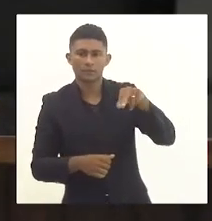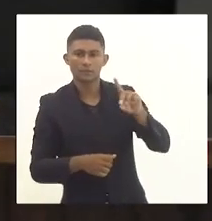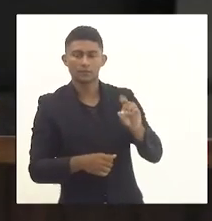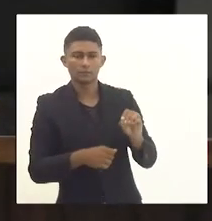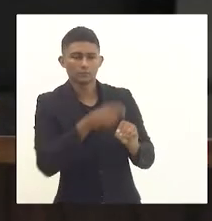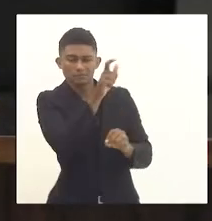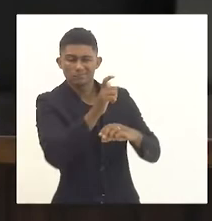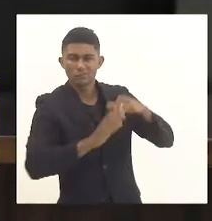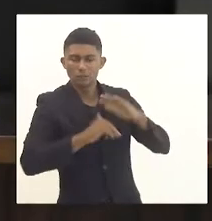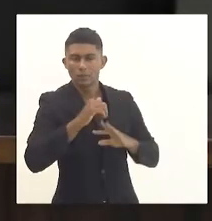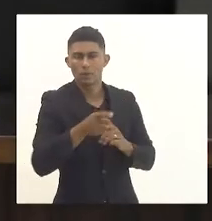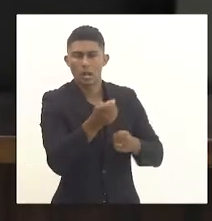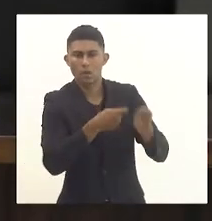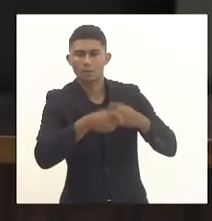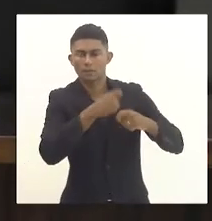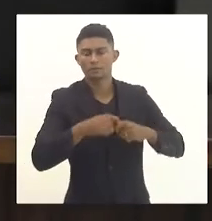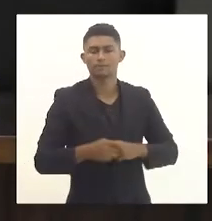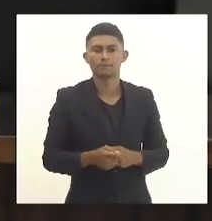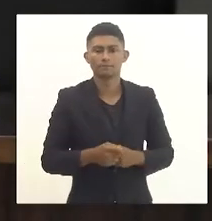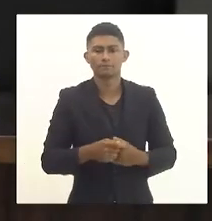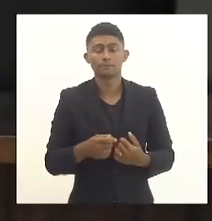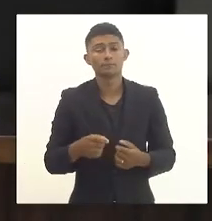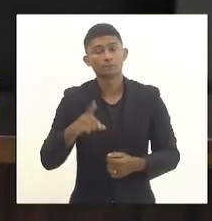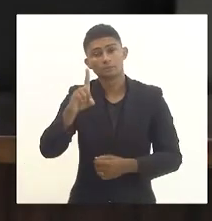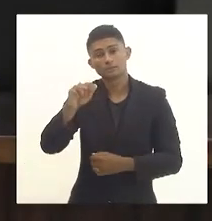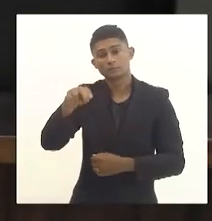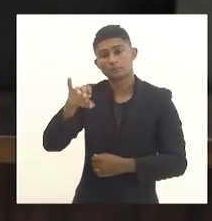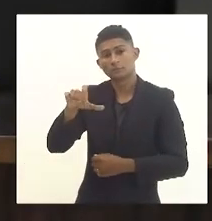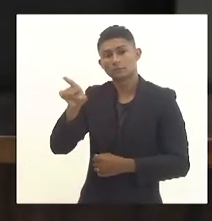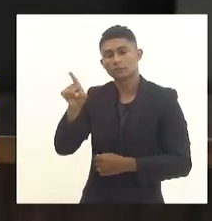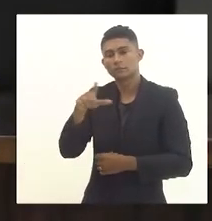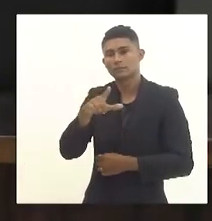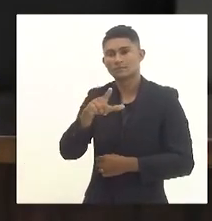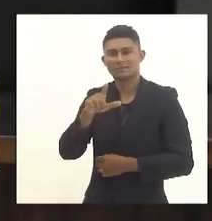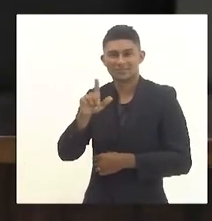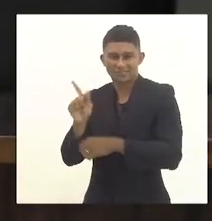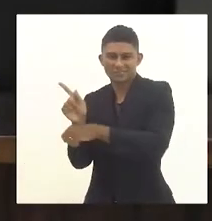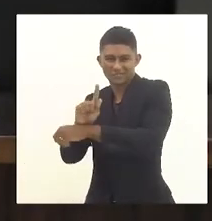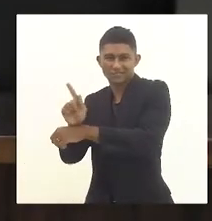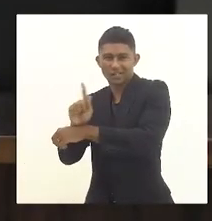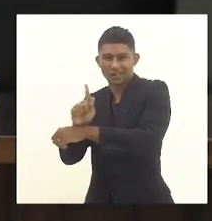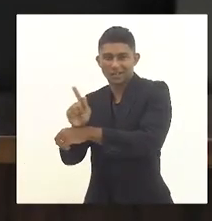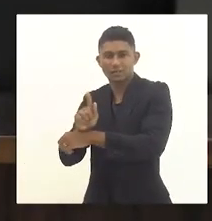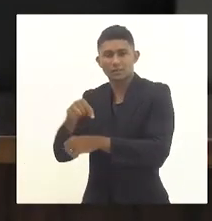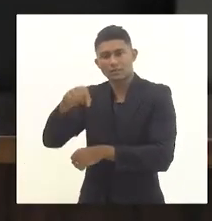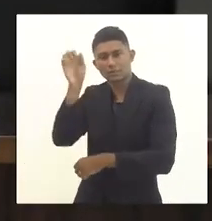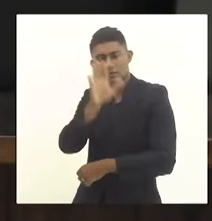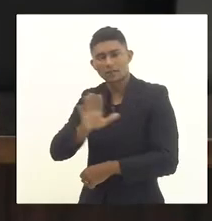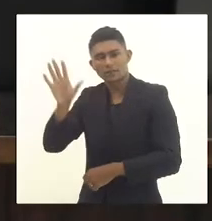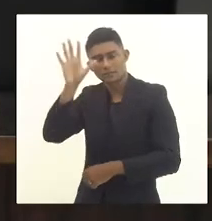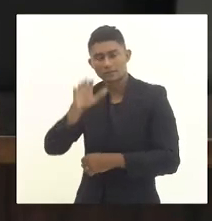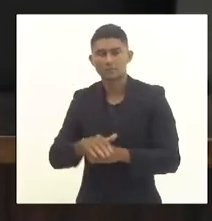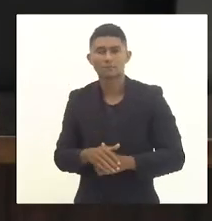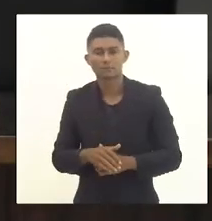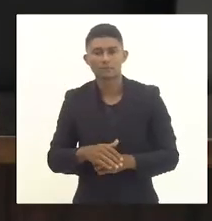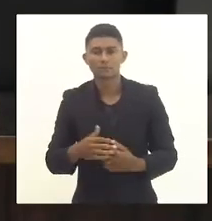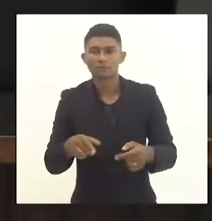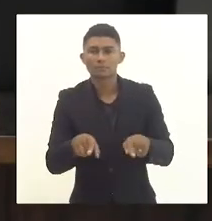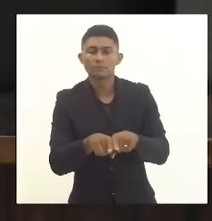Daniel Costa, gerente de Relações Institucionais Telefônica Brasil Vivo. Ricardo Alves, diretor executivo da